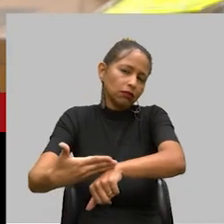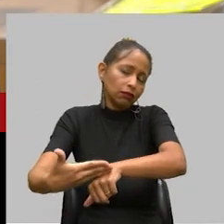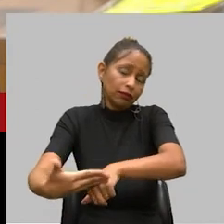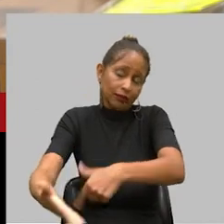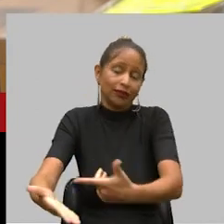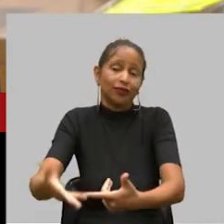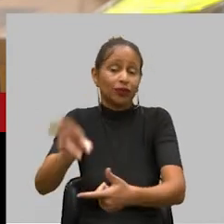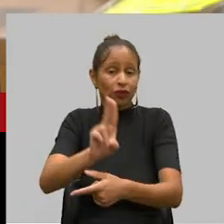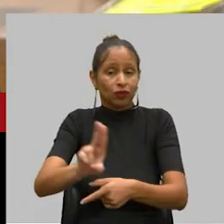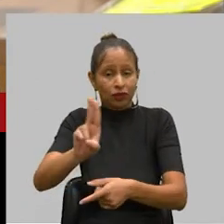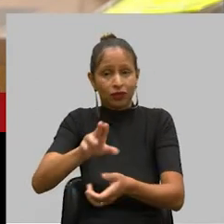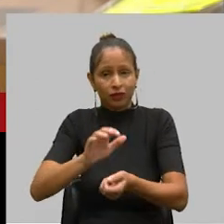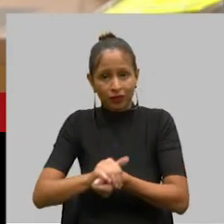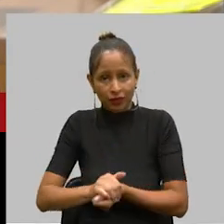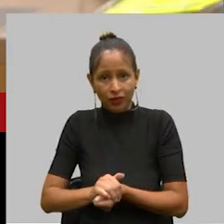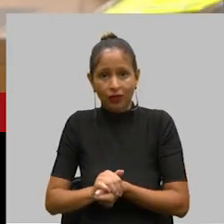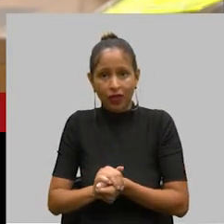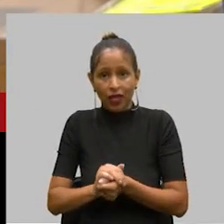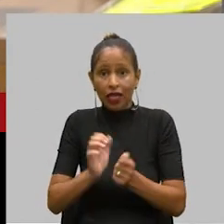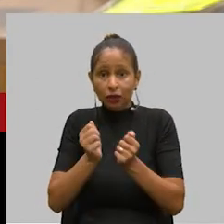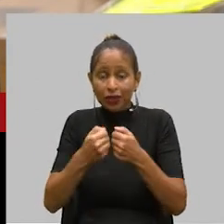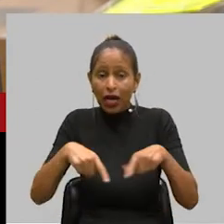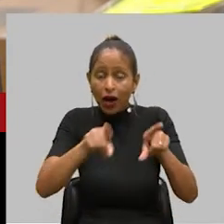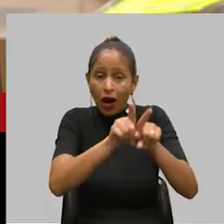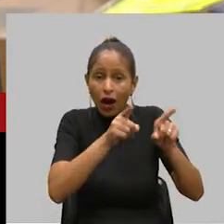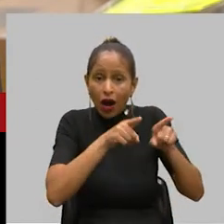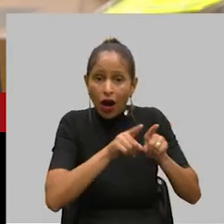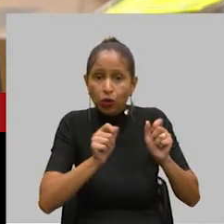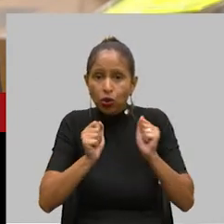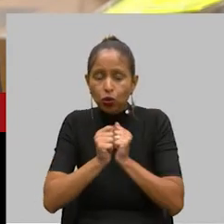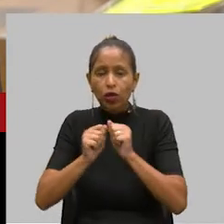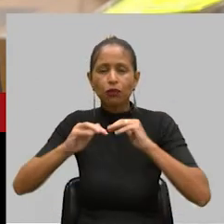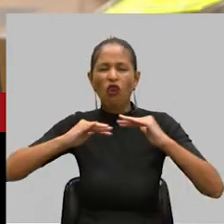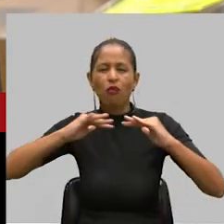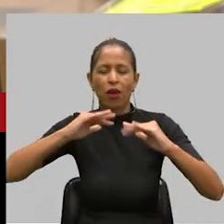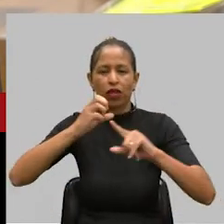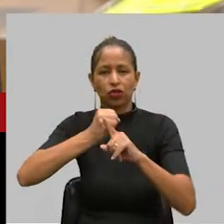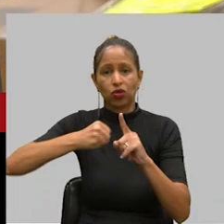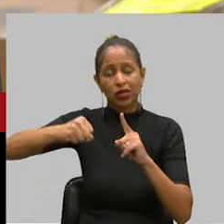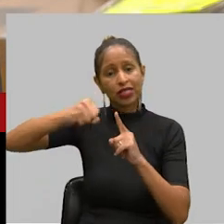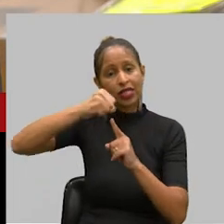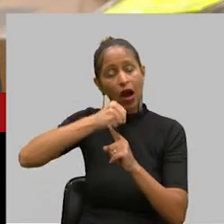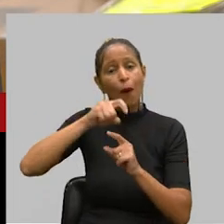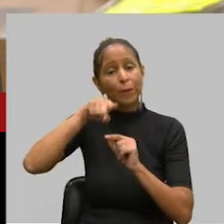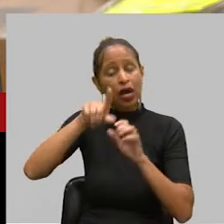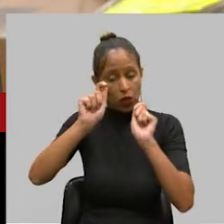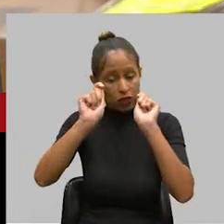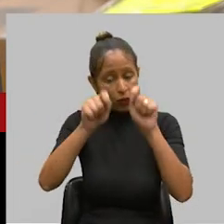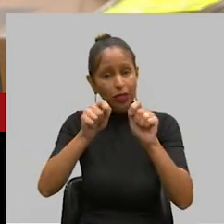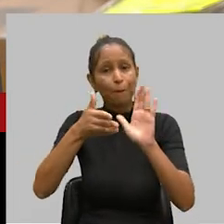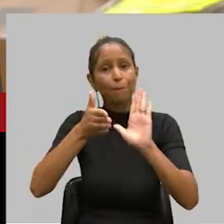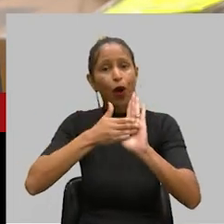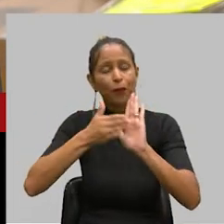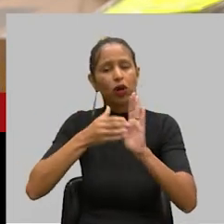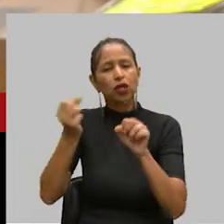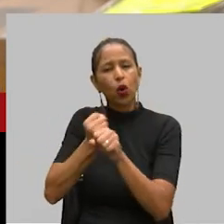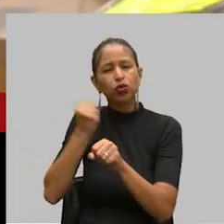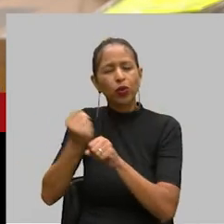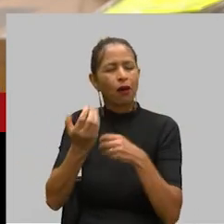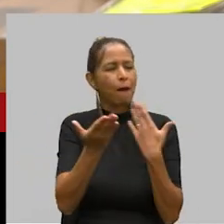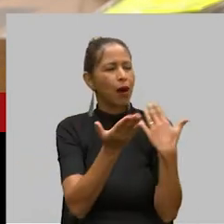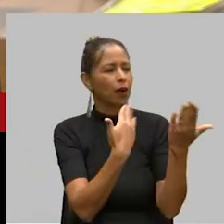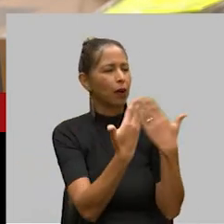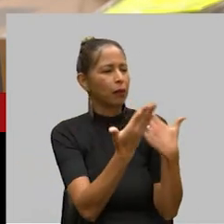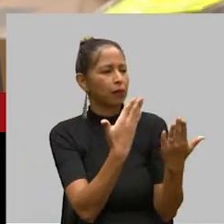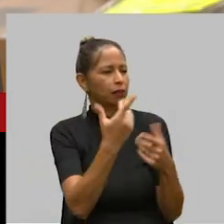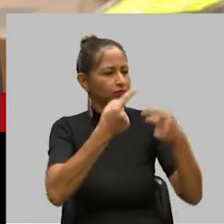é então busca uma interlocução com essas entidades com os movimentos sociais pra gente poder propor e construir e debater políticas